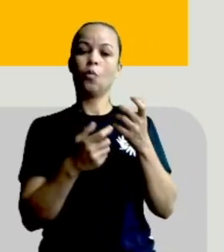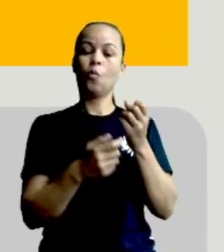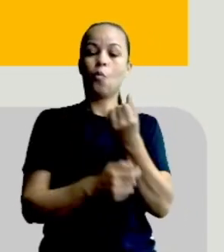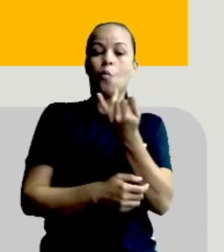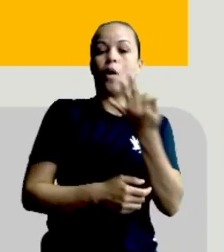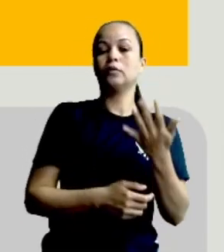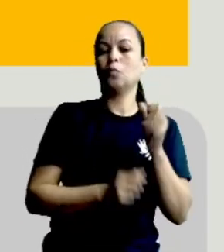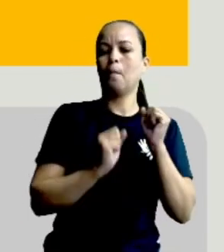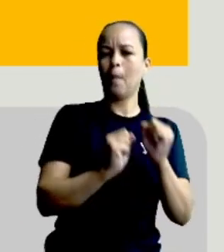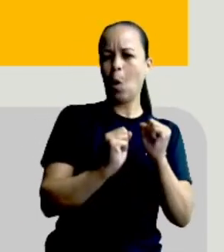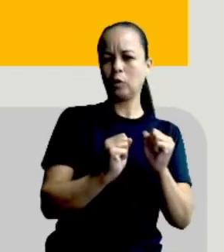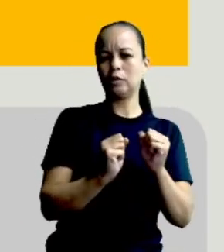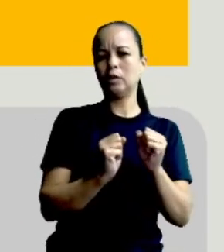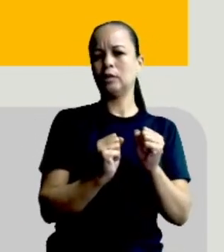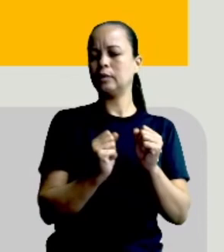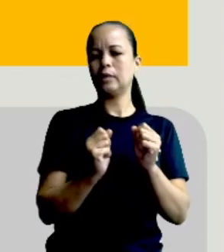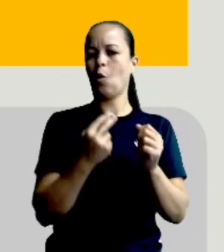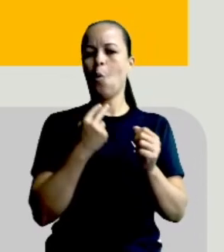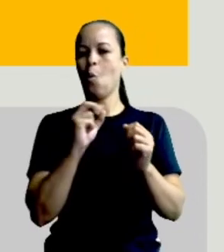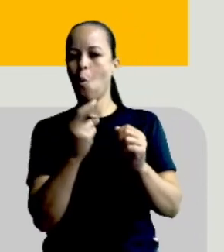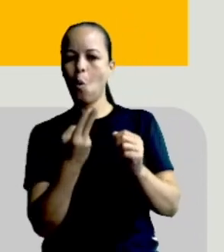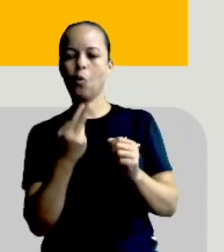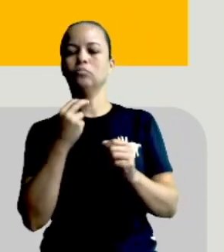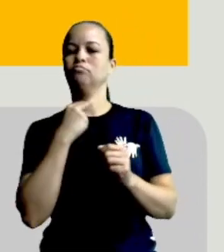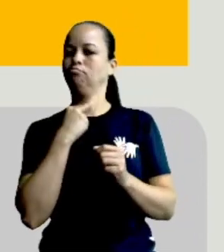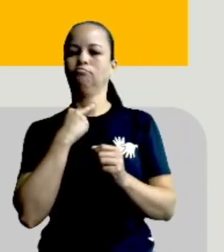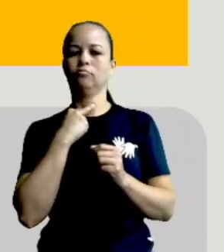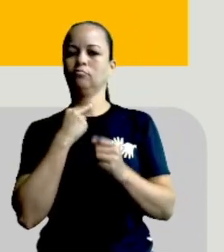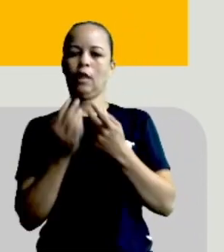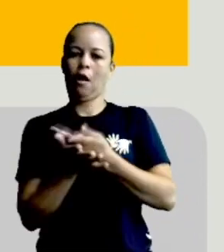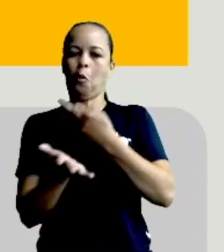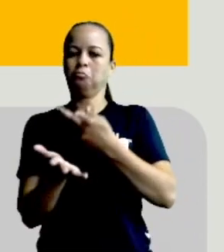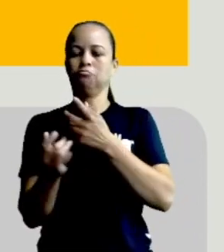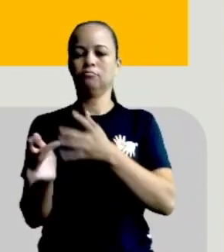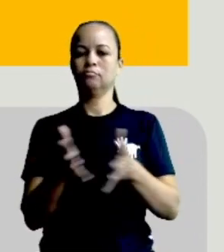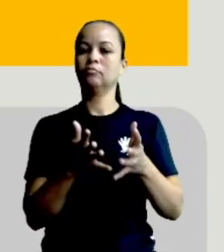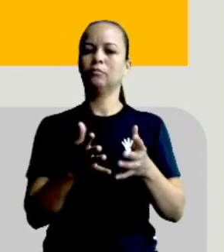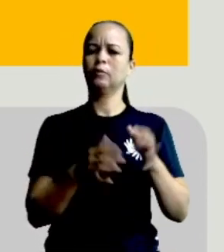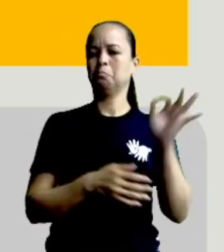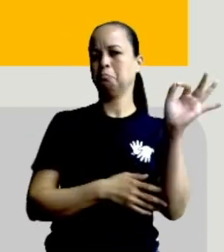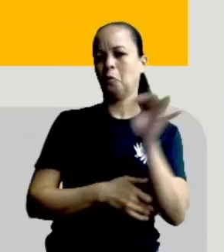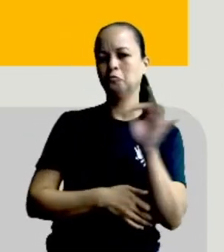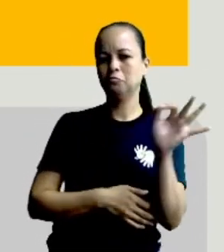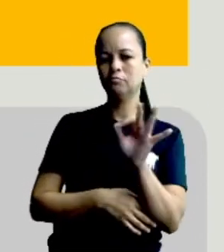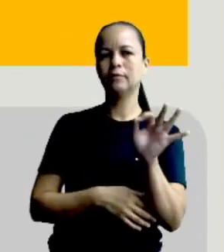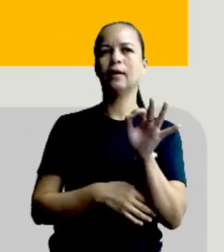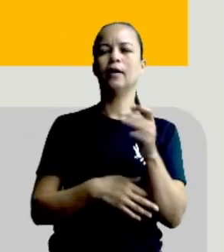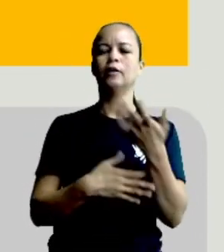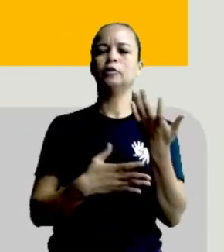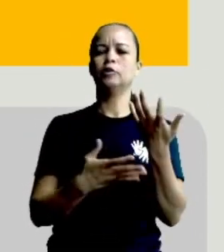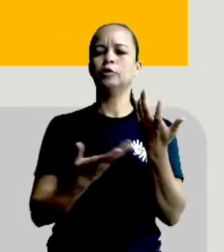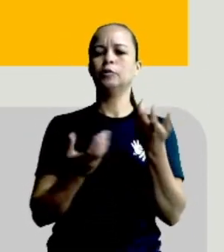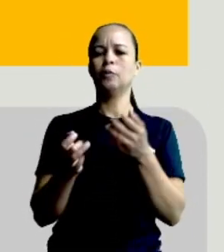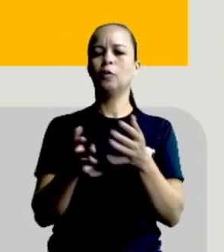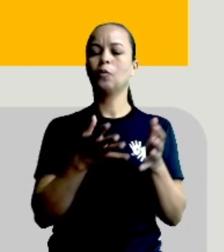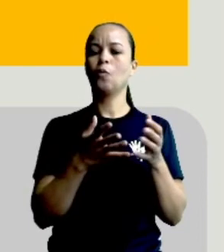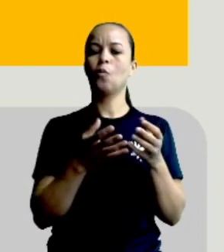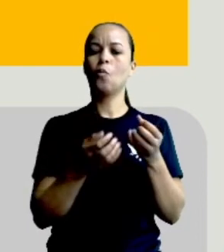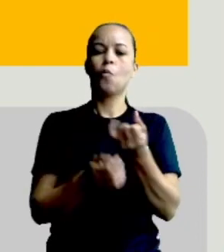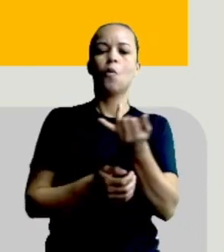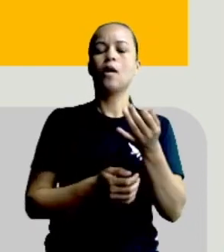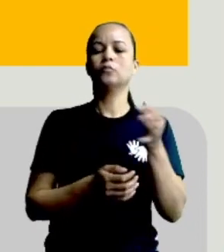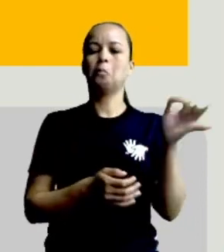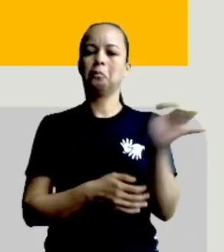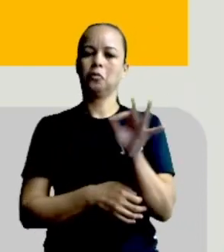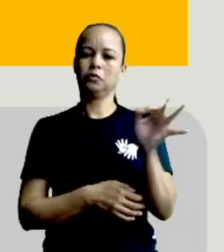e quanto não pode acontecer, tá? Aí eu vou para o campo da porcentagem, né? Para o campo de quantos por